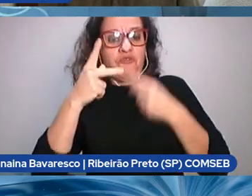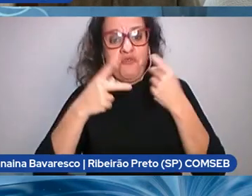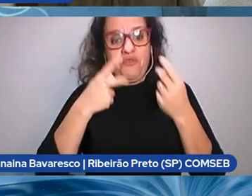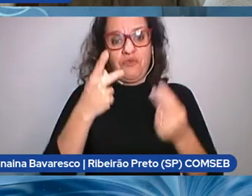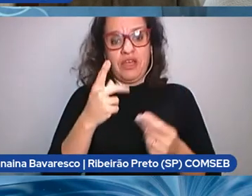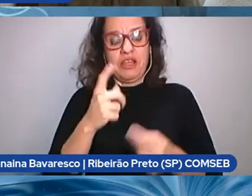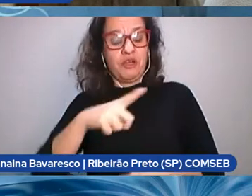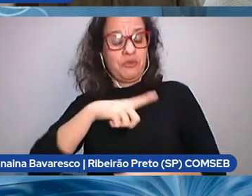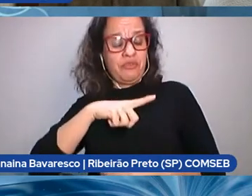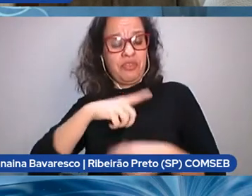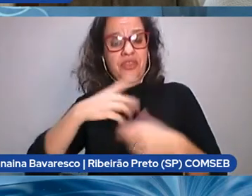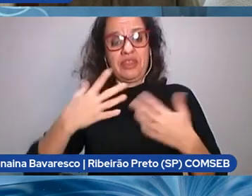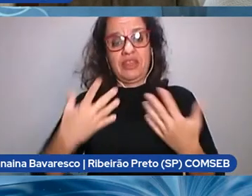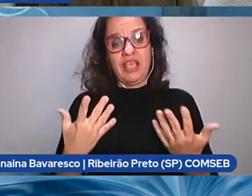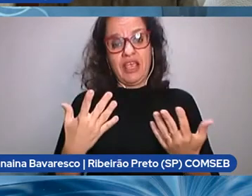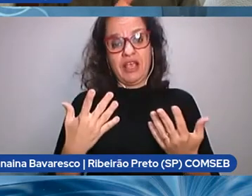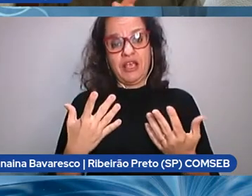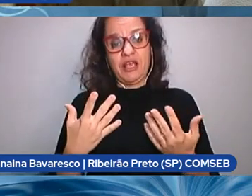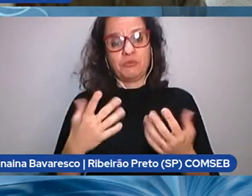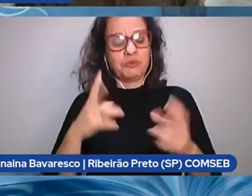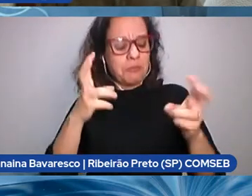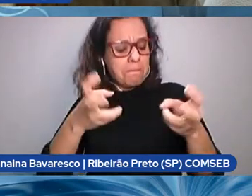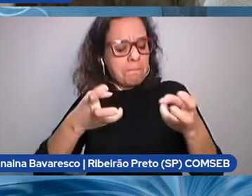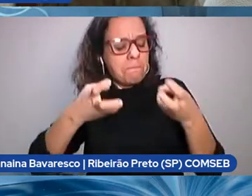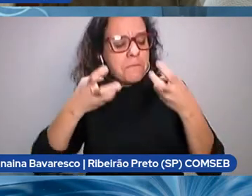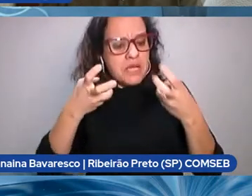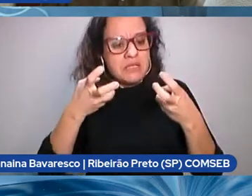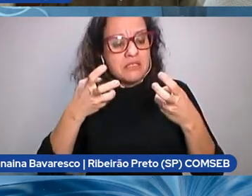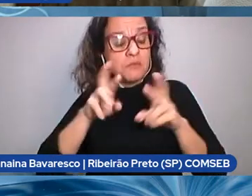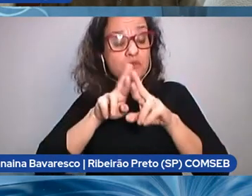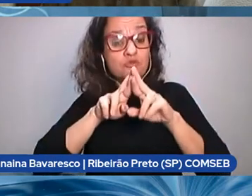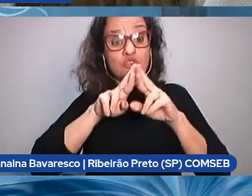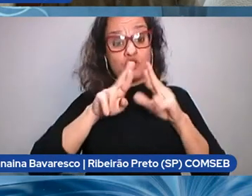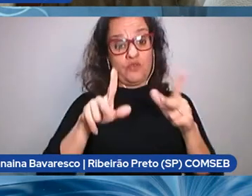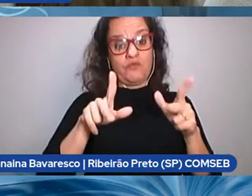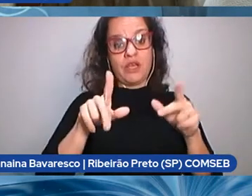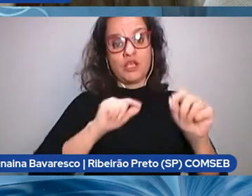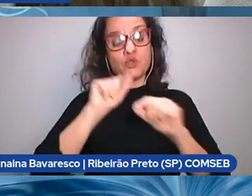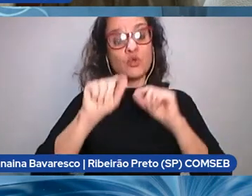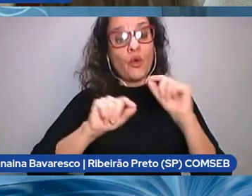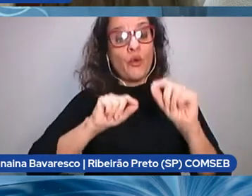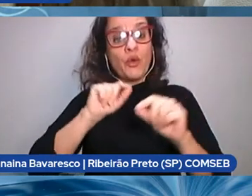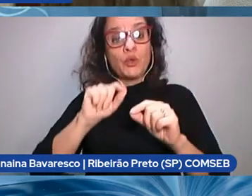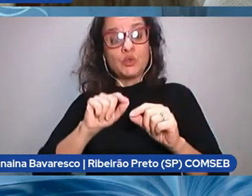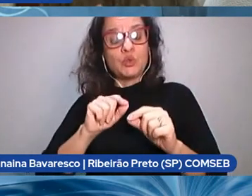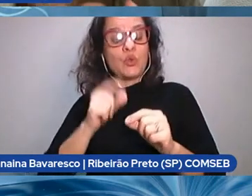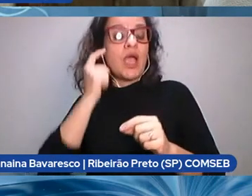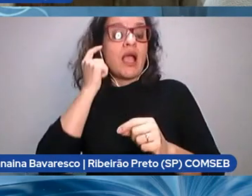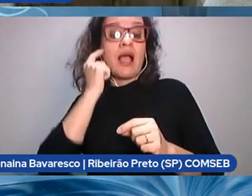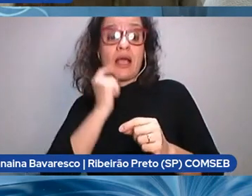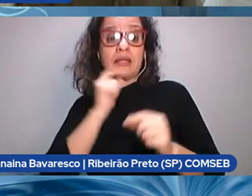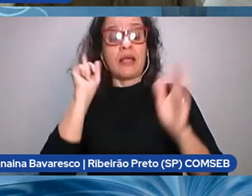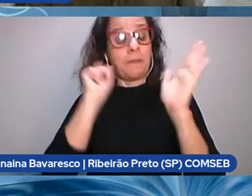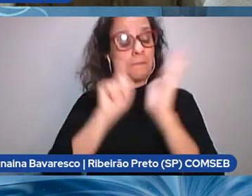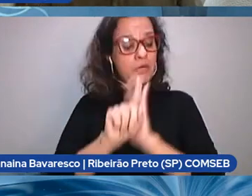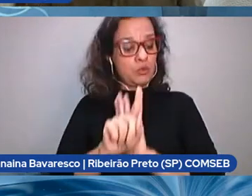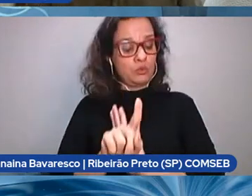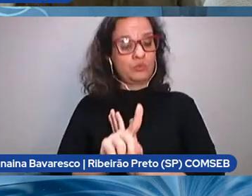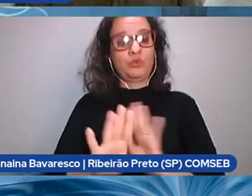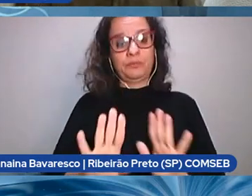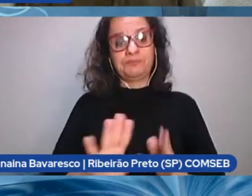temos aí uma percepção diferente do que certamente Kardec quis perguntar aos